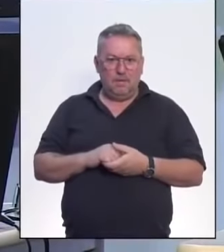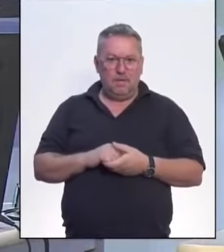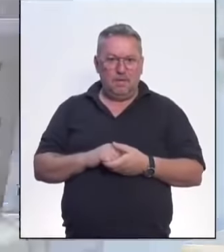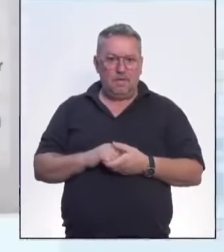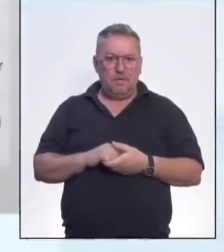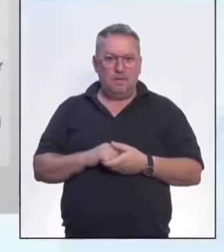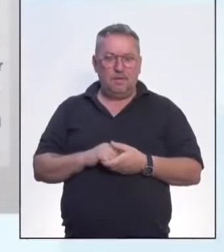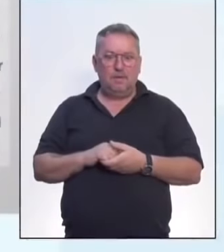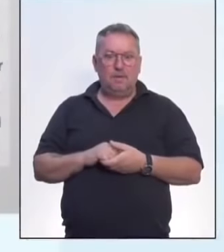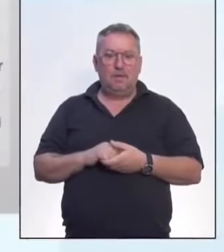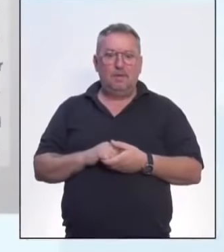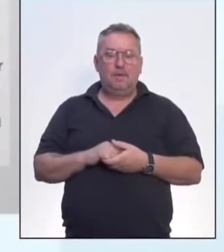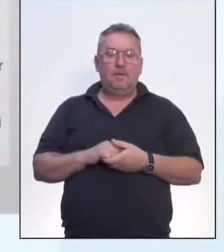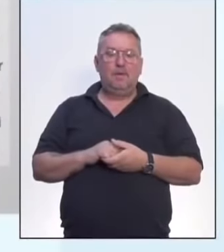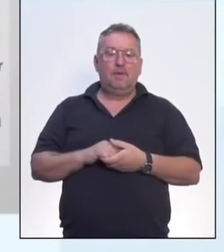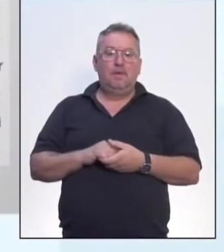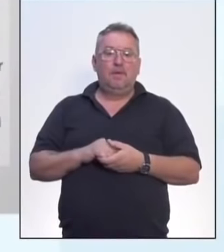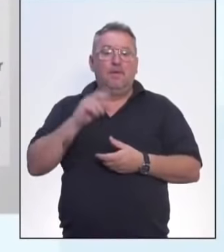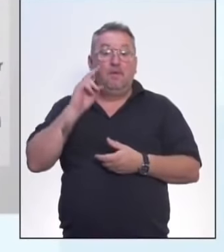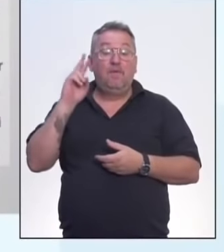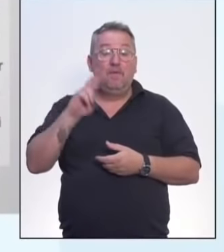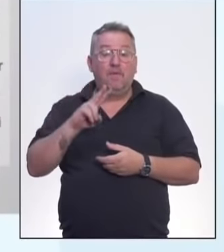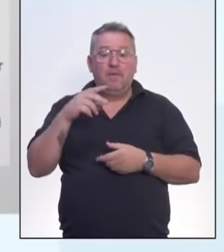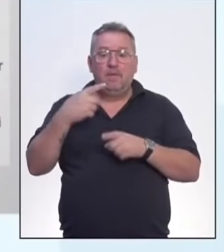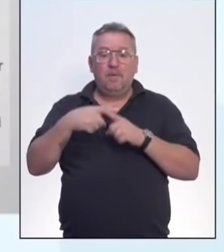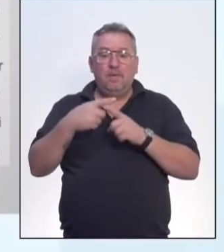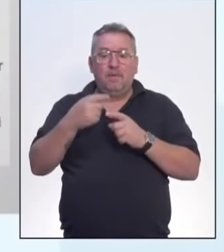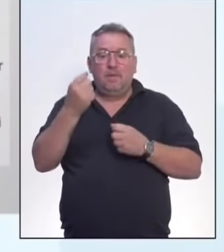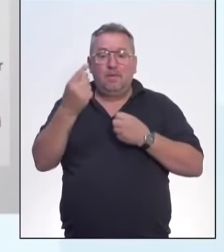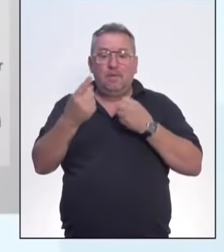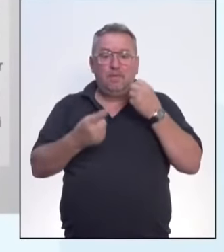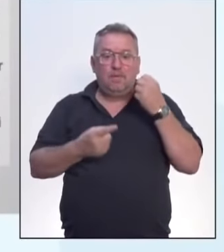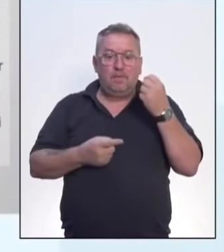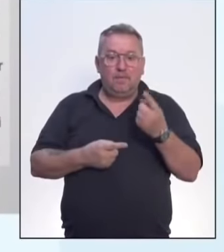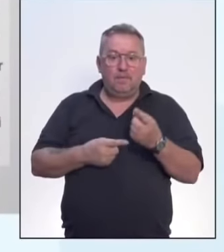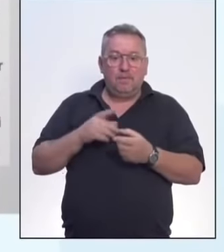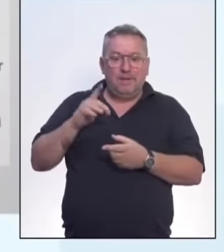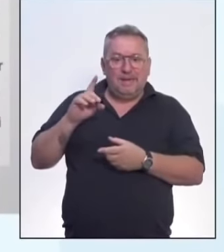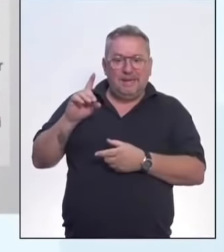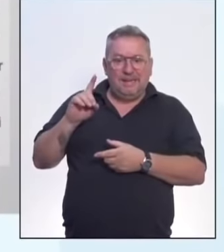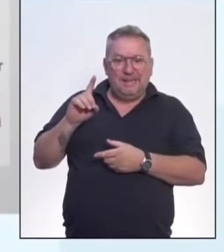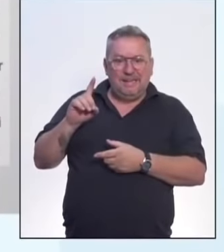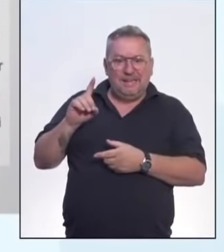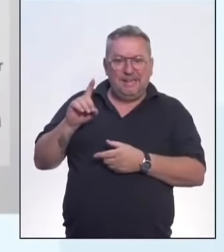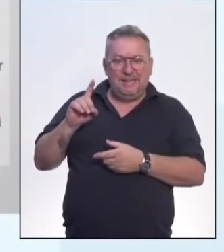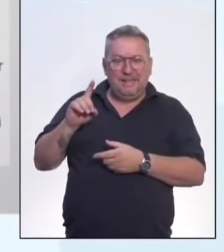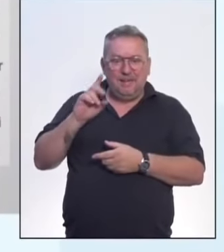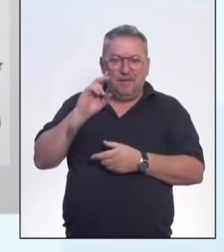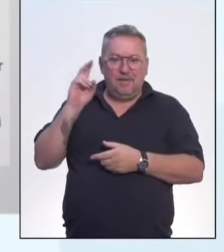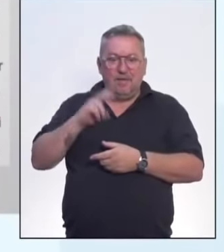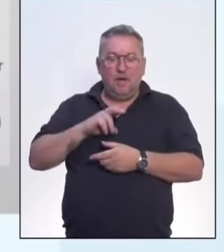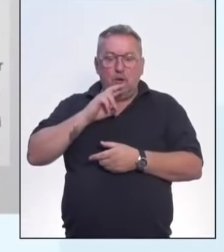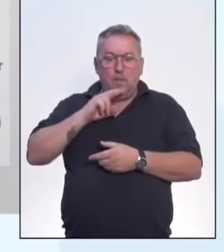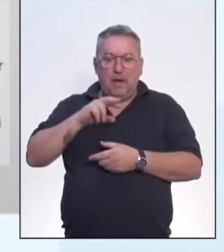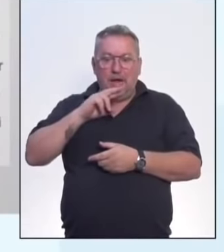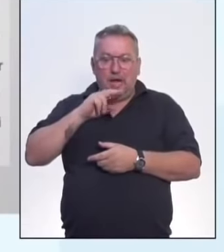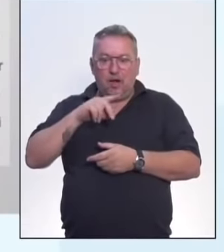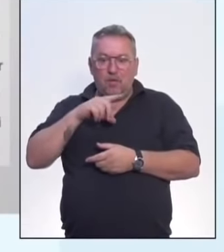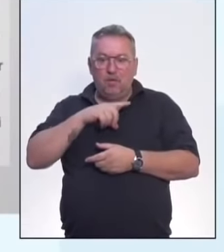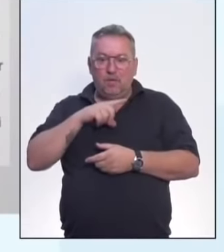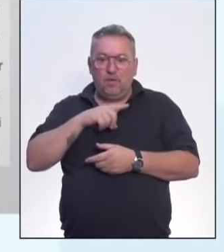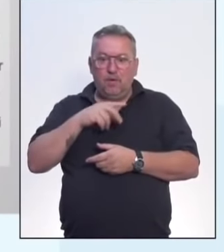Olha lá, voltou no gráfico ali. Por que alguns colocaram a alternativa D ali? Então, em março, a gente realmente tem